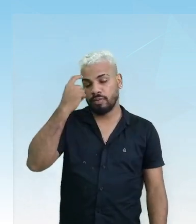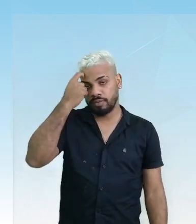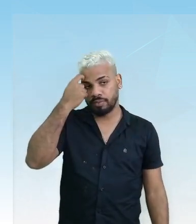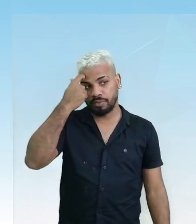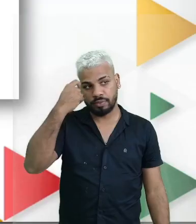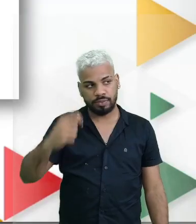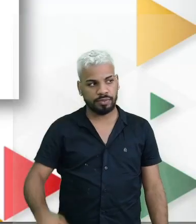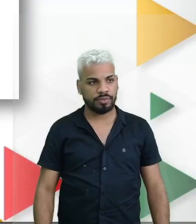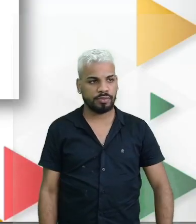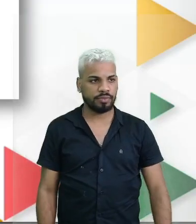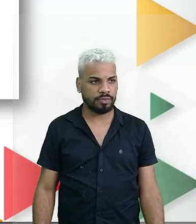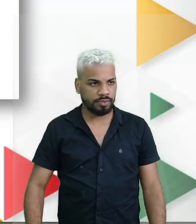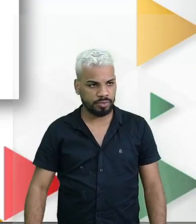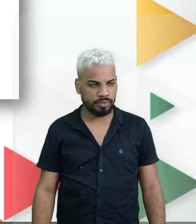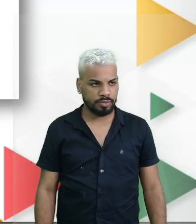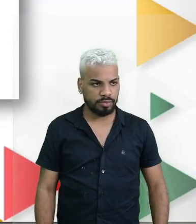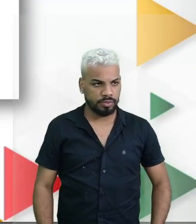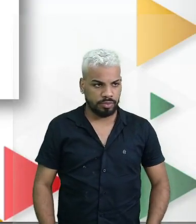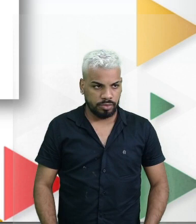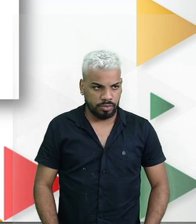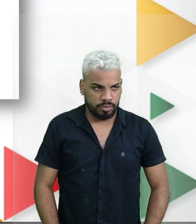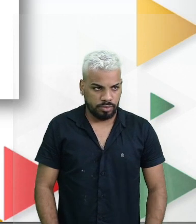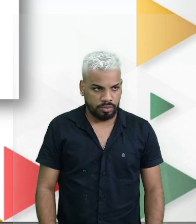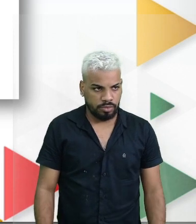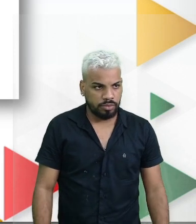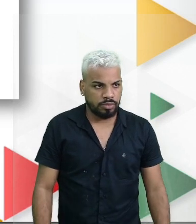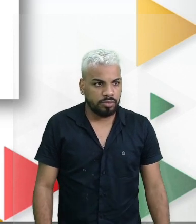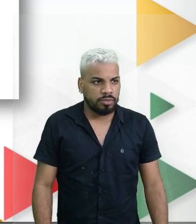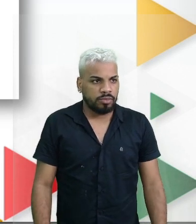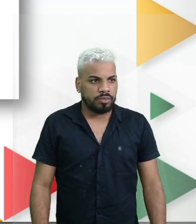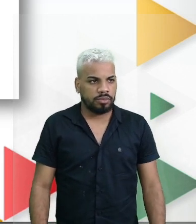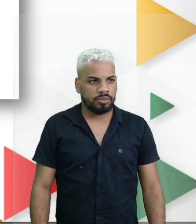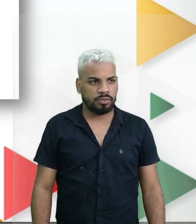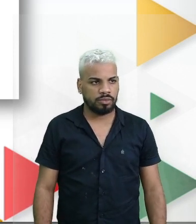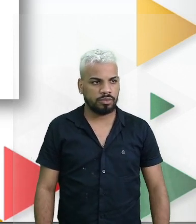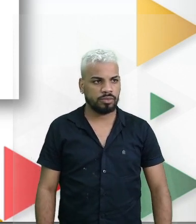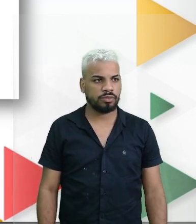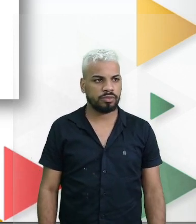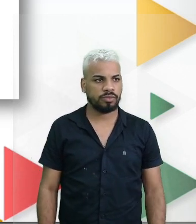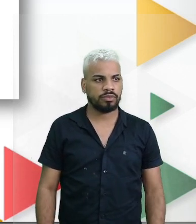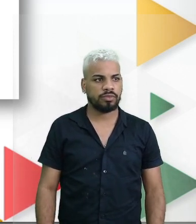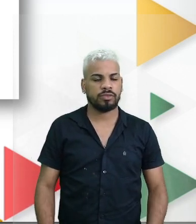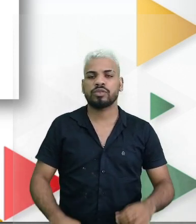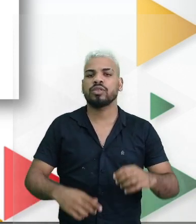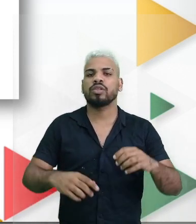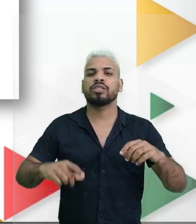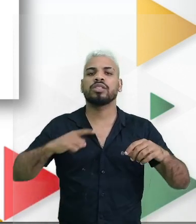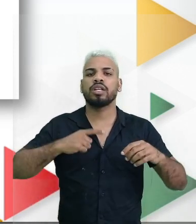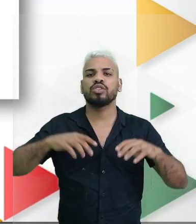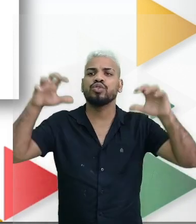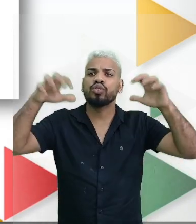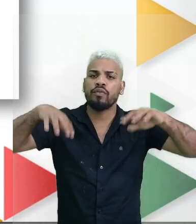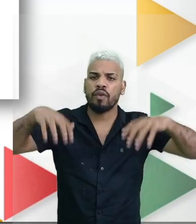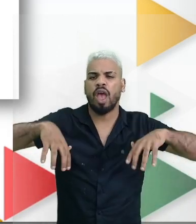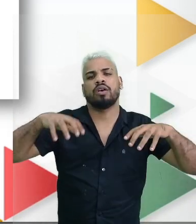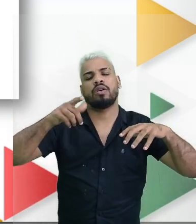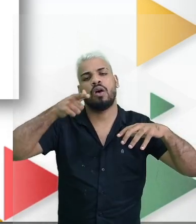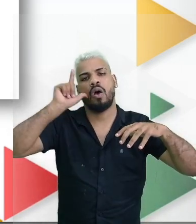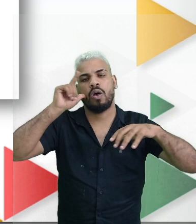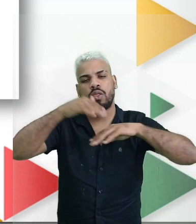só esse exercício aqui. Relacione as orações com os tipos de sujeito. Choveu muito ontem à